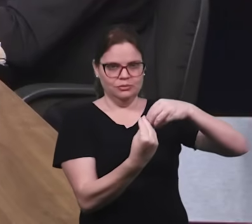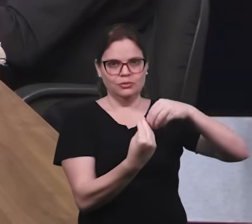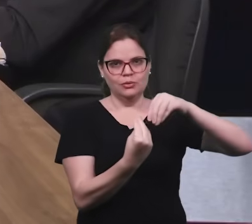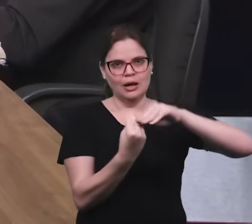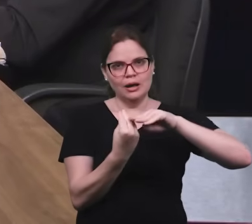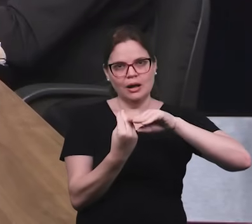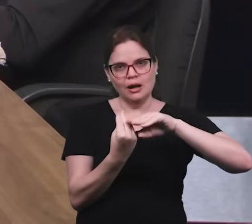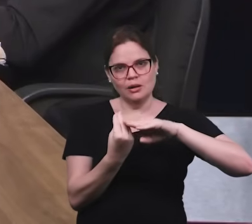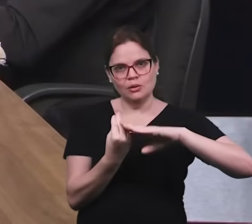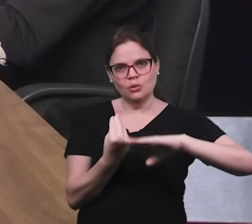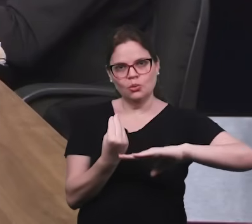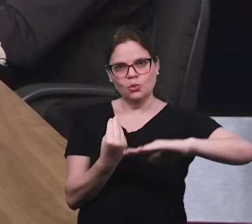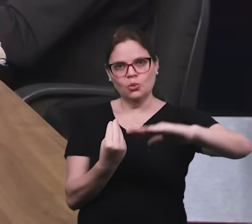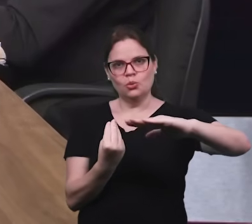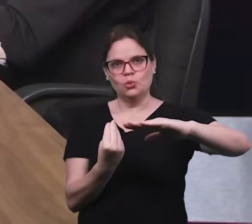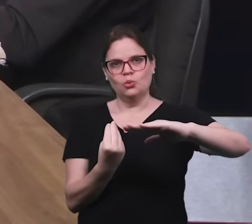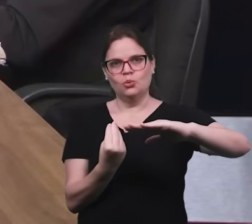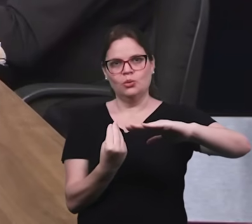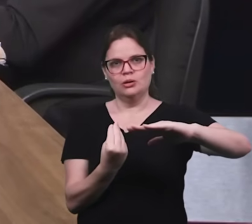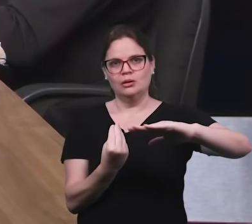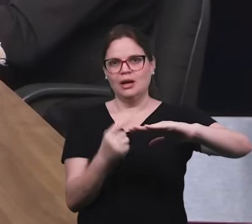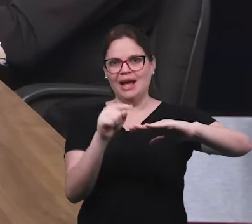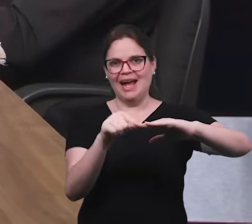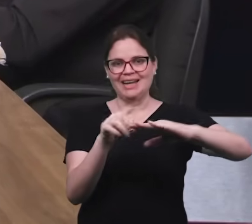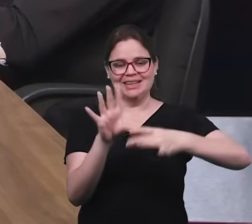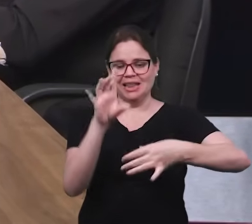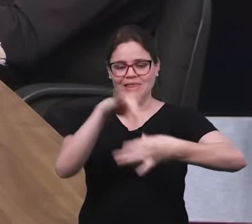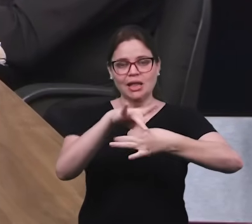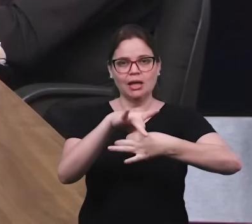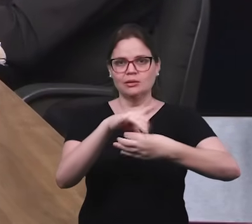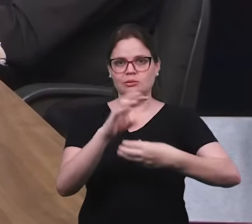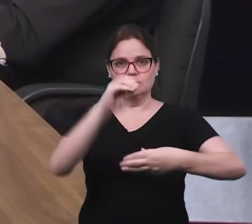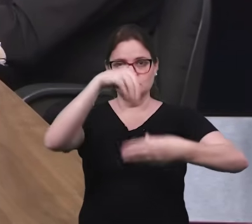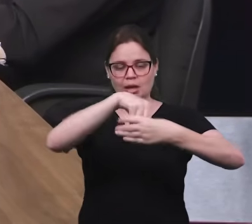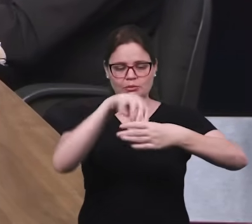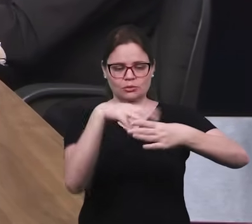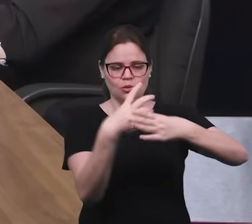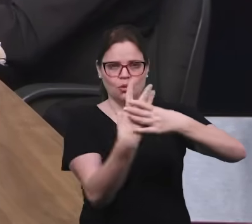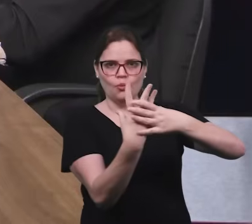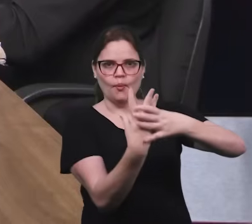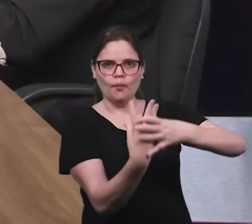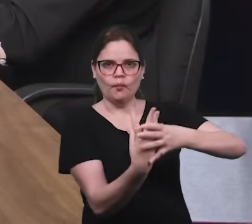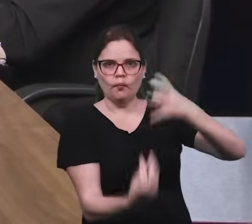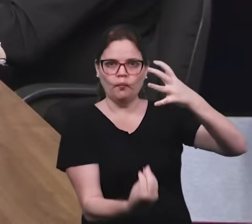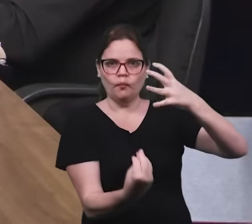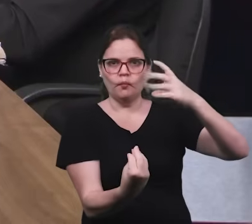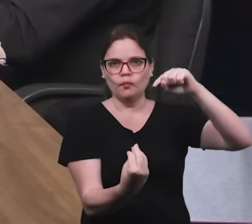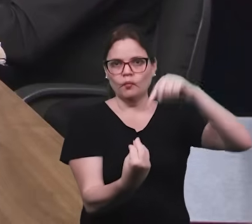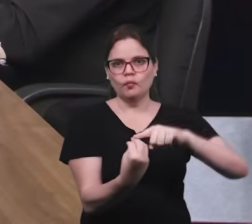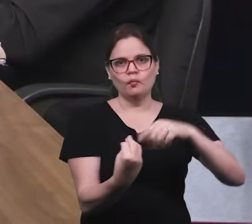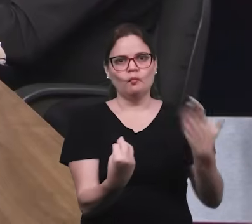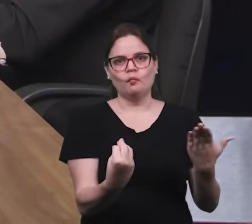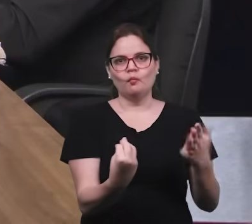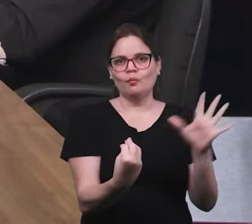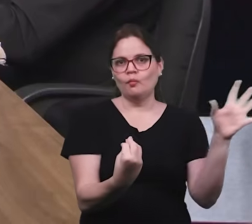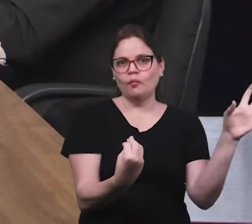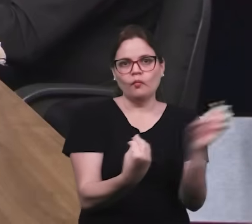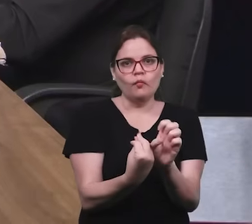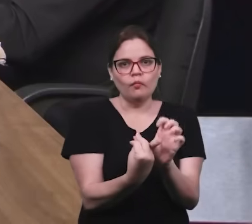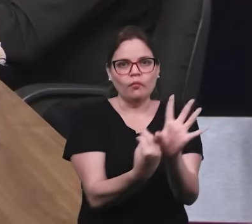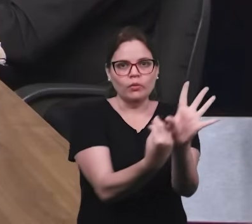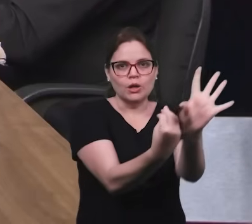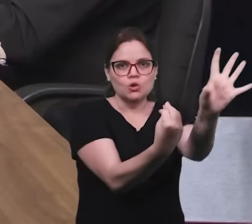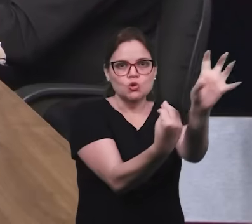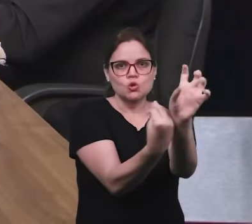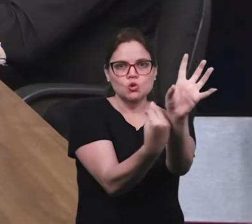aquele horizonte ali, nada mais escapa, nem a luz. Perfeito. Por isso é chamado um buraco negro. Ali dentro nem a luz consegue escapar.